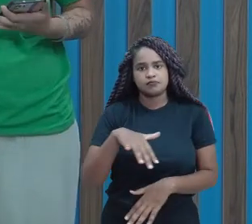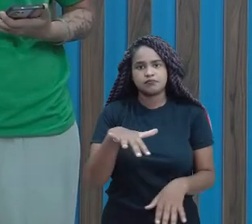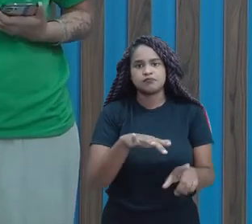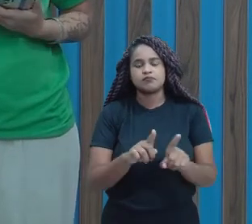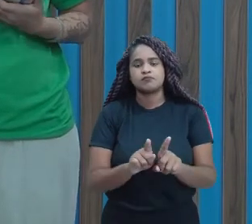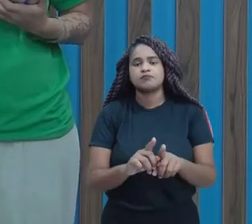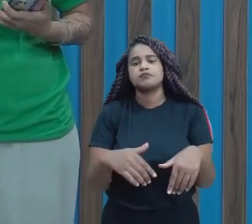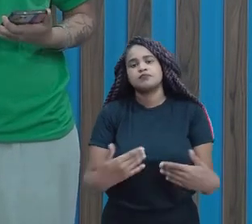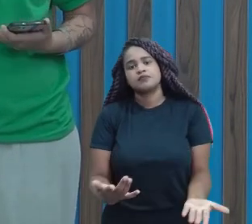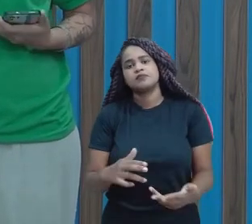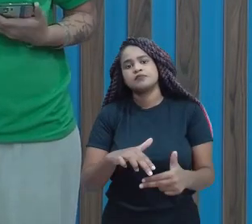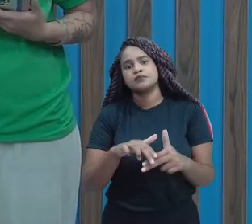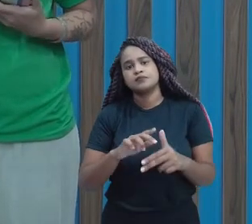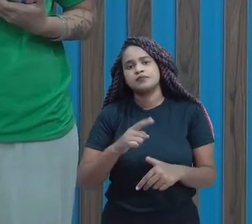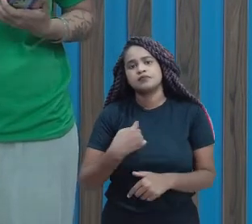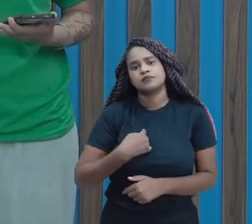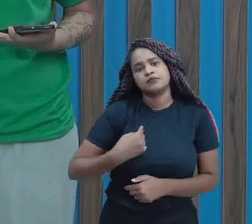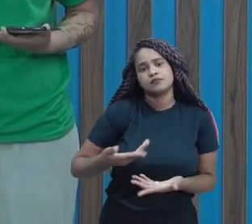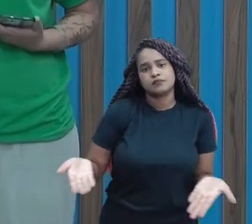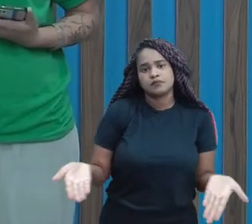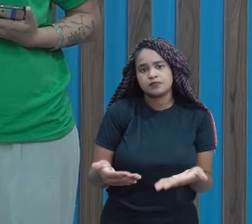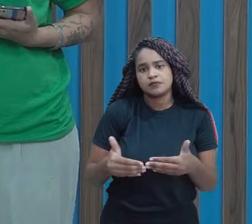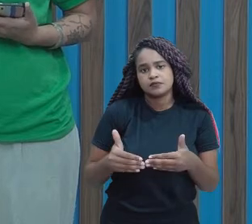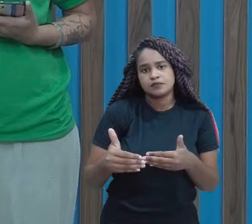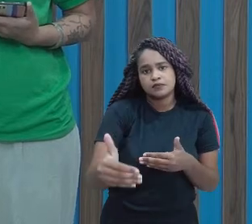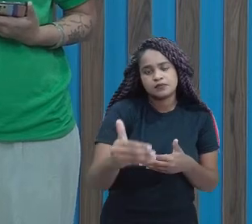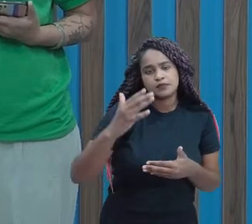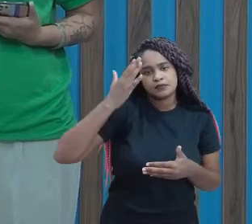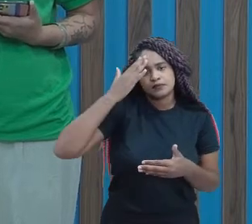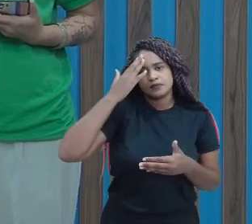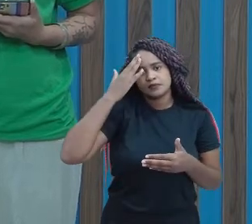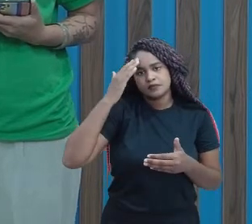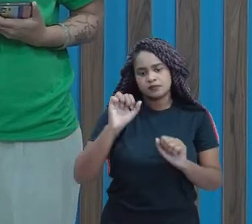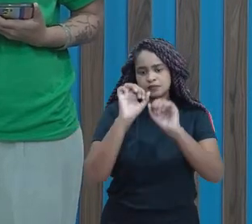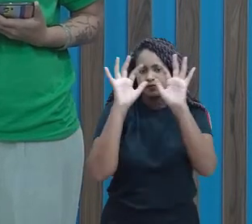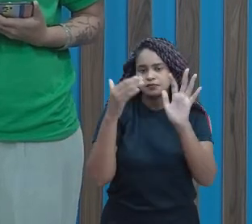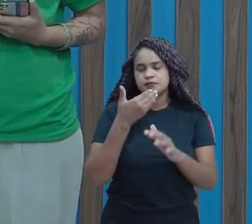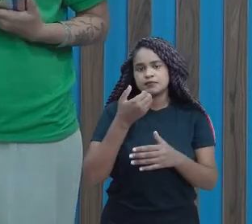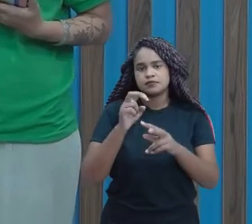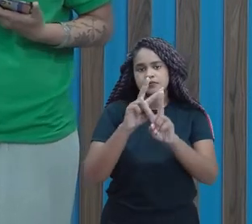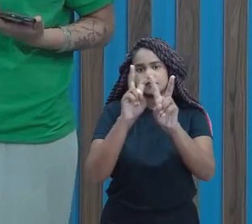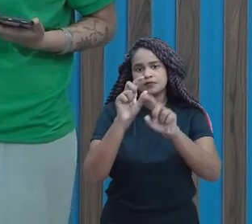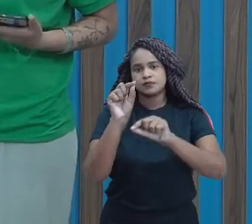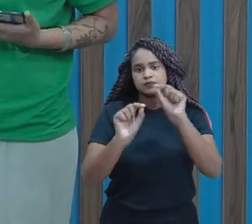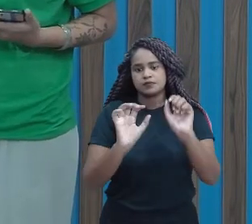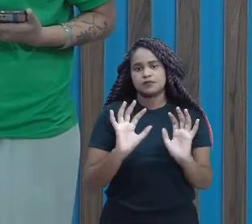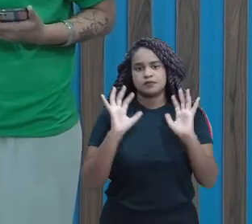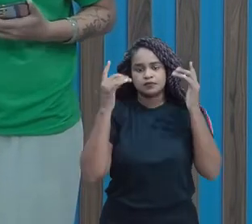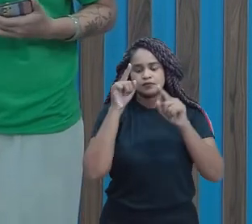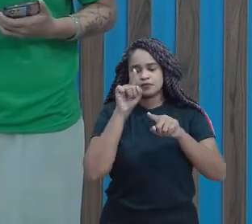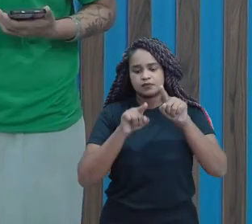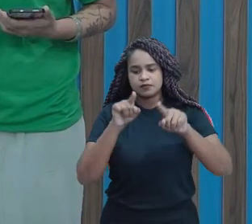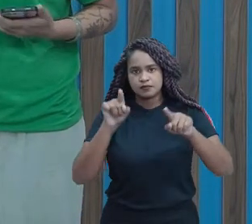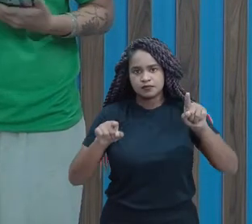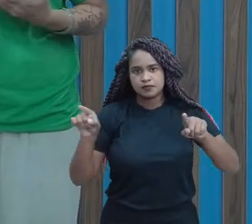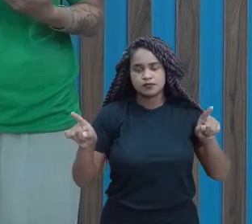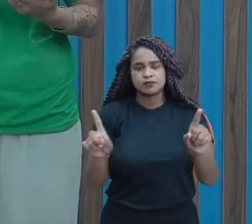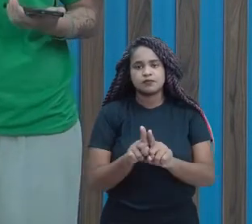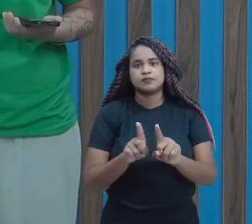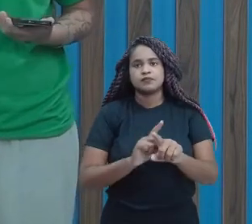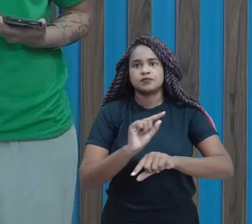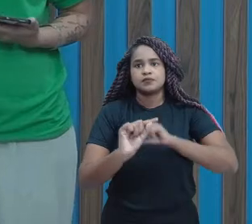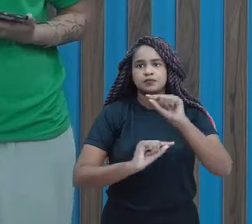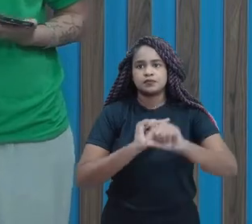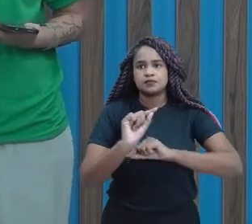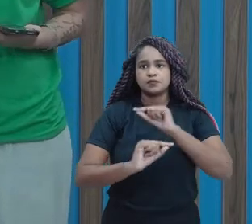vai entender um pouquinho melhor e falar um pouquinho sobre essa questão de alterações climáticas, mudanças climáticas, e como é